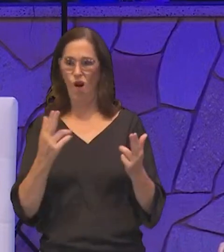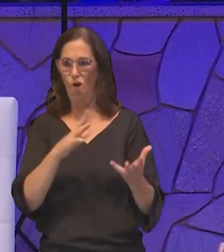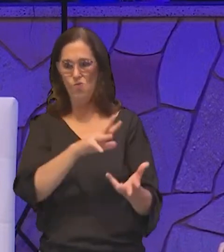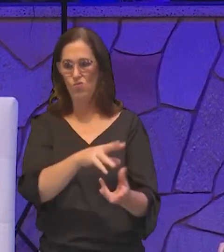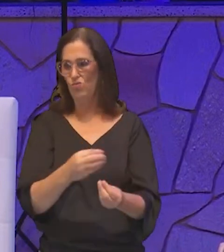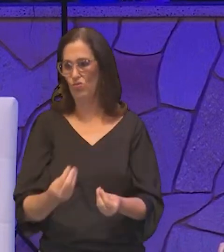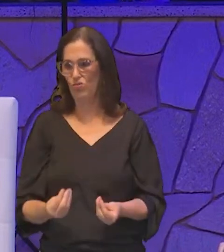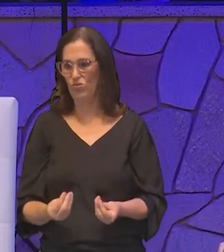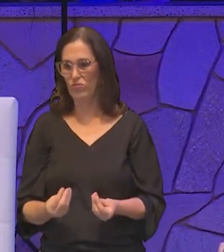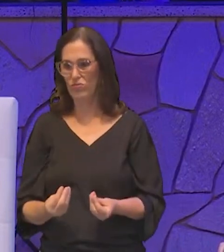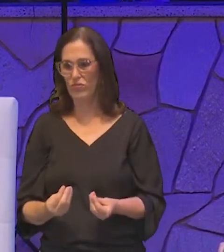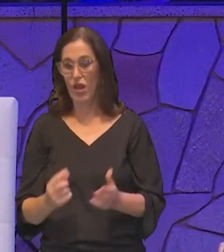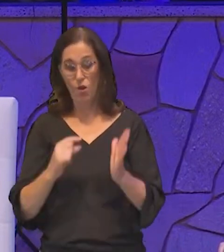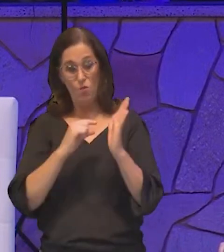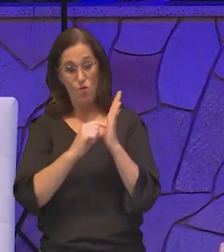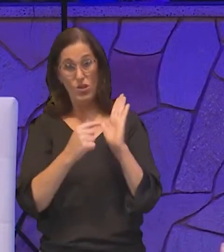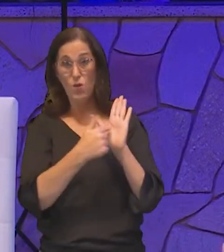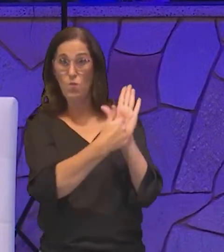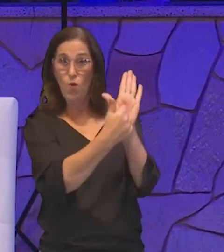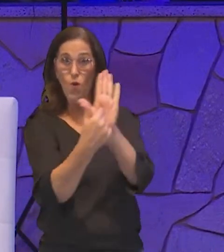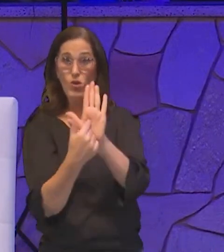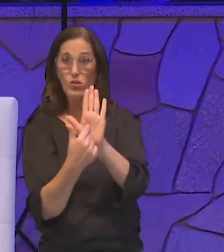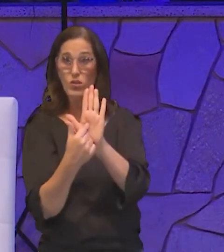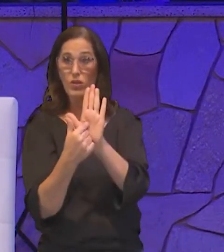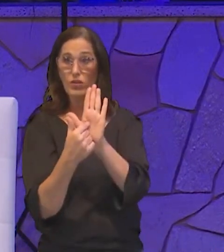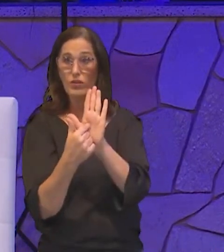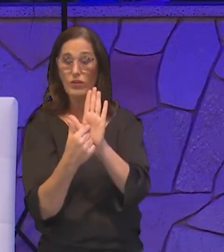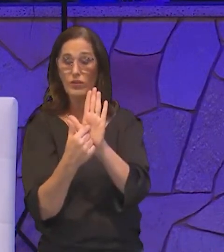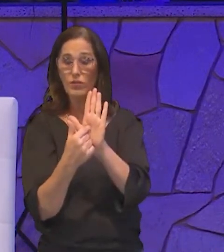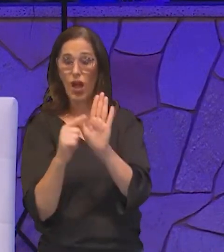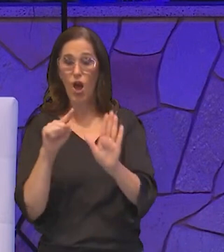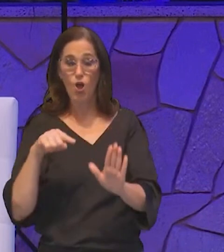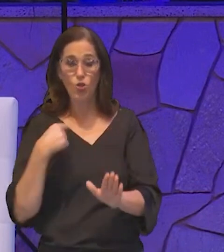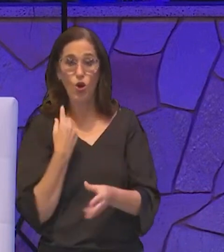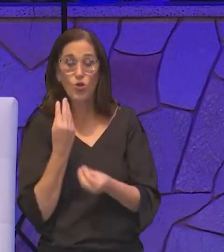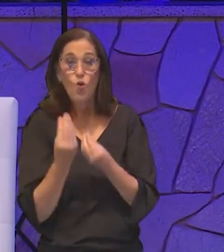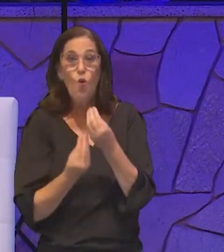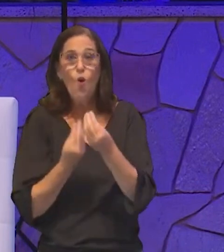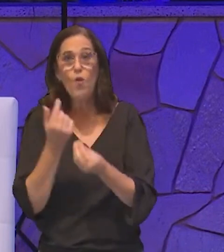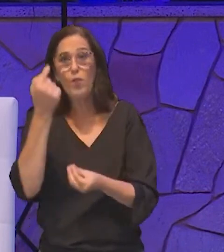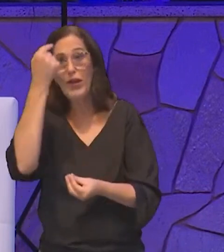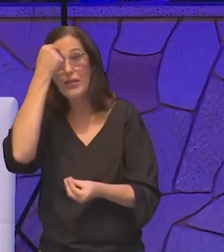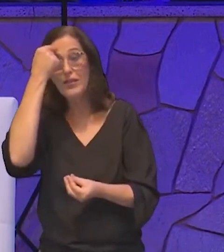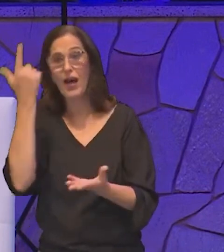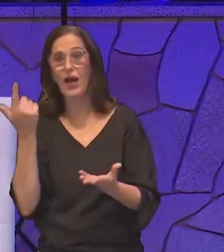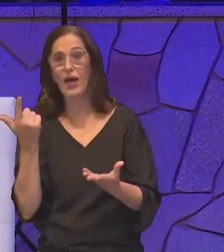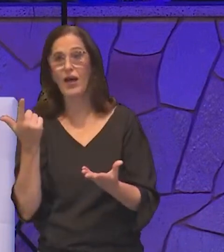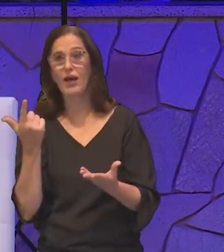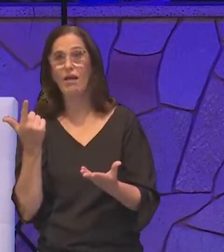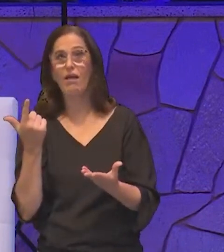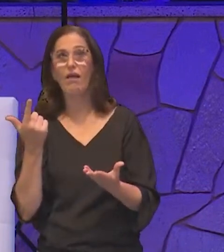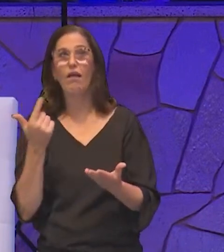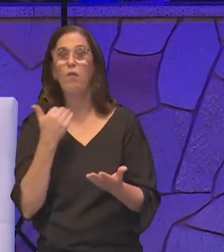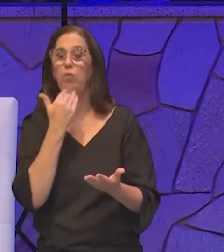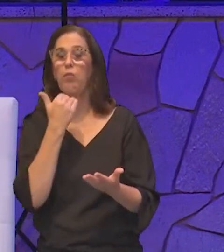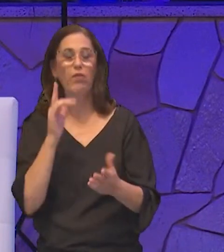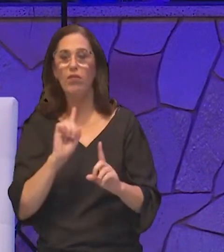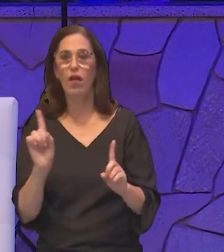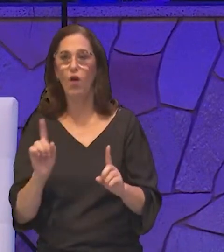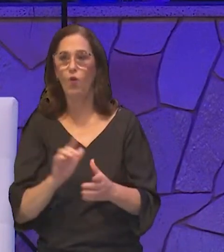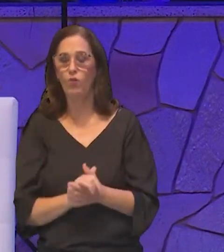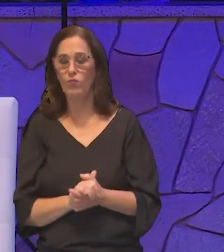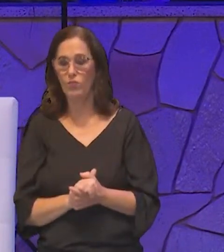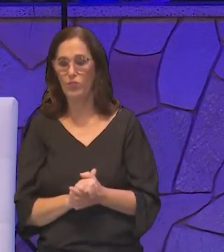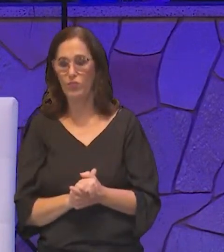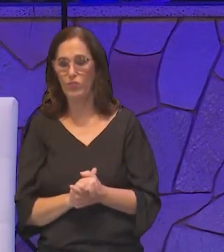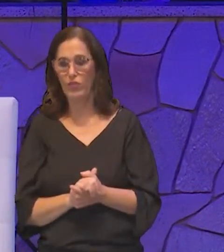porque esse versículo mostra para nós que o nosso modo de pensar ele não deve ser aleatório.